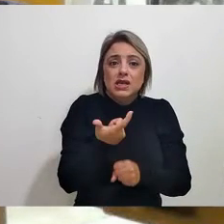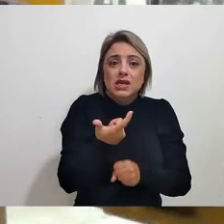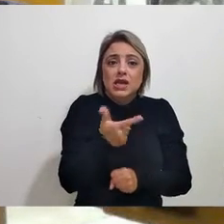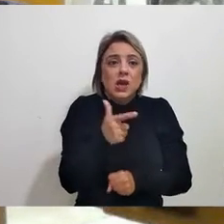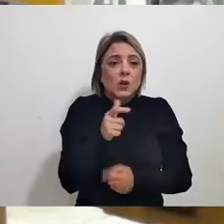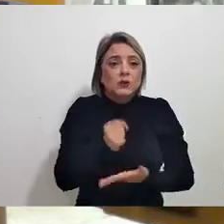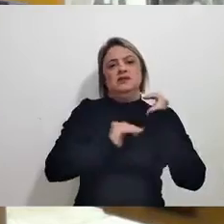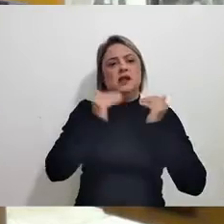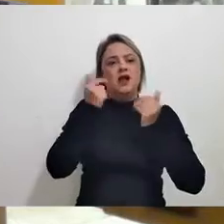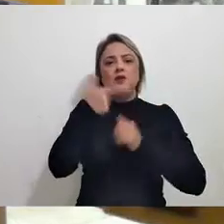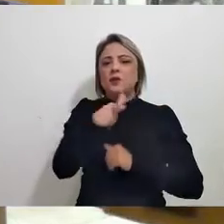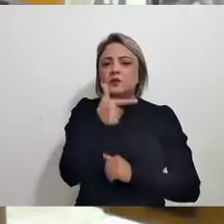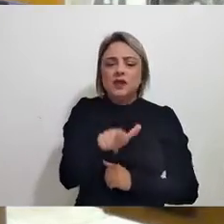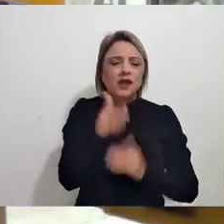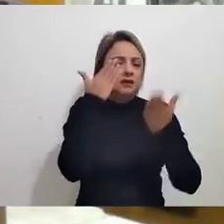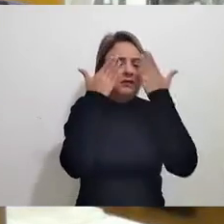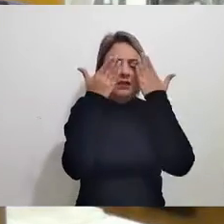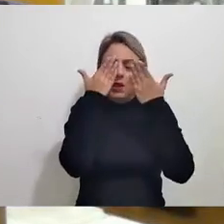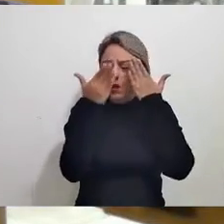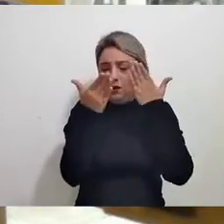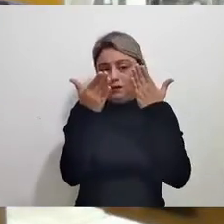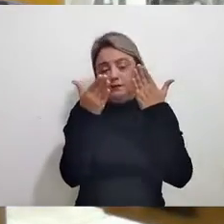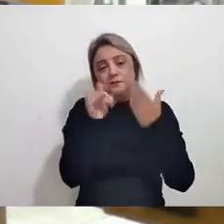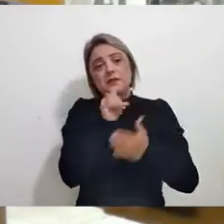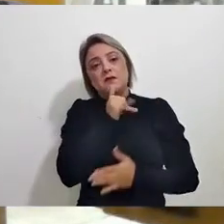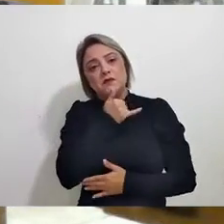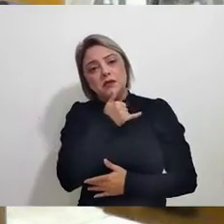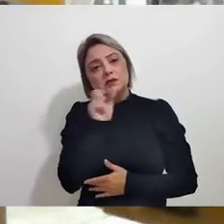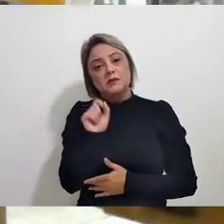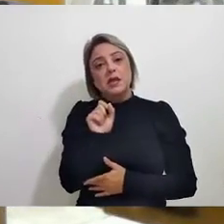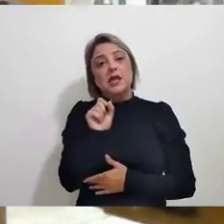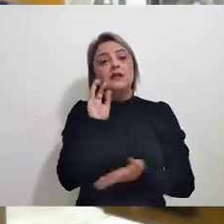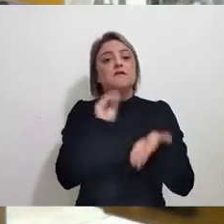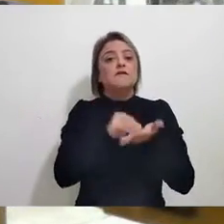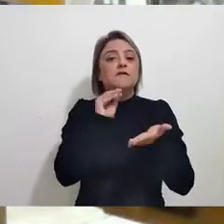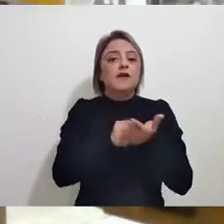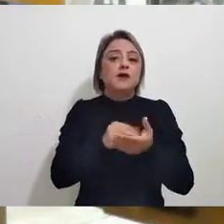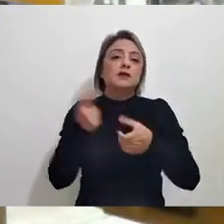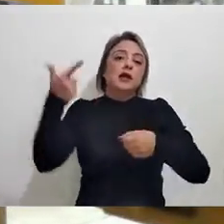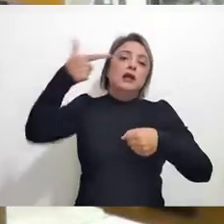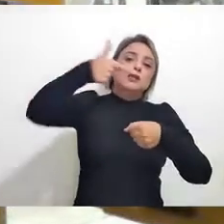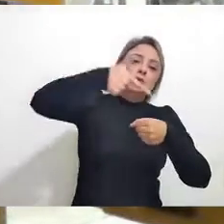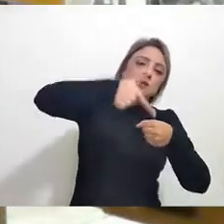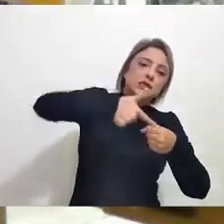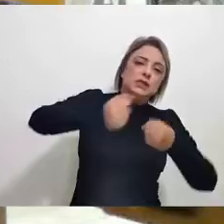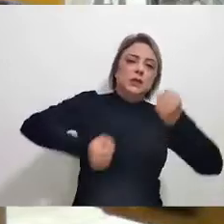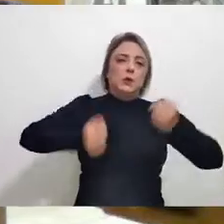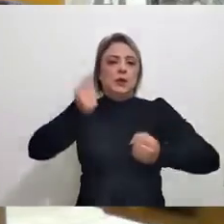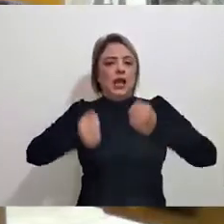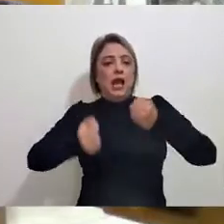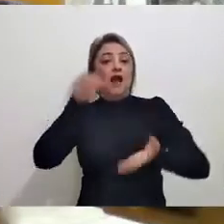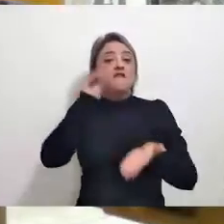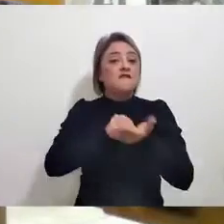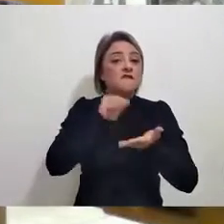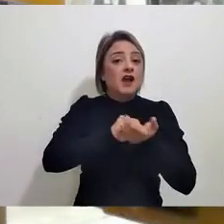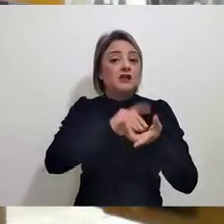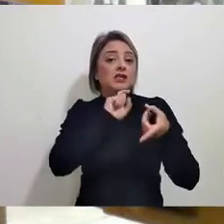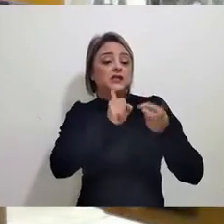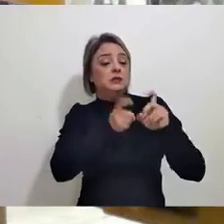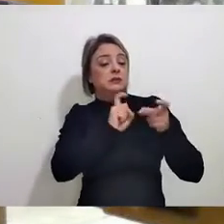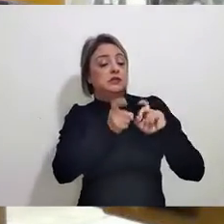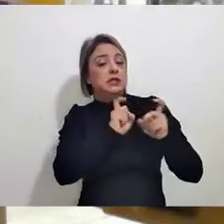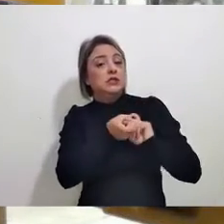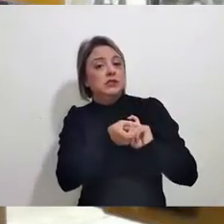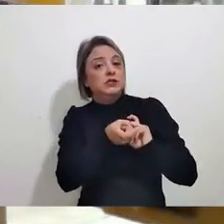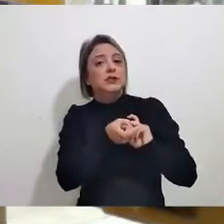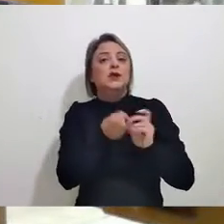trabalho. Infelizmente, falta gasolina no carro, falta administrativo, falta